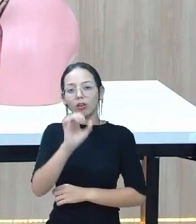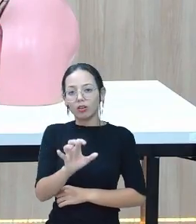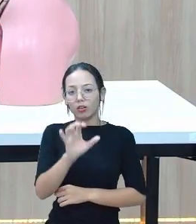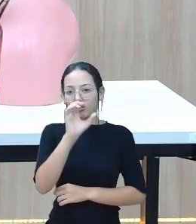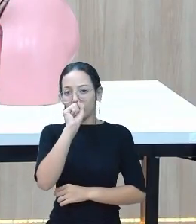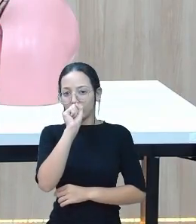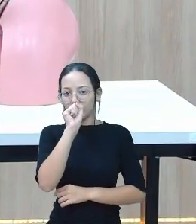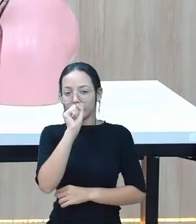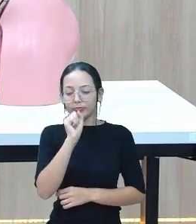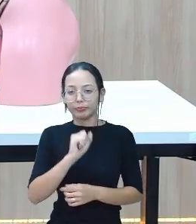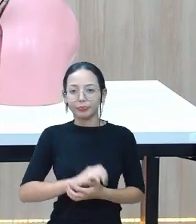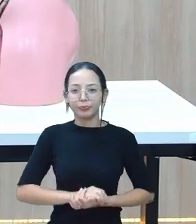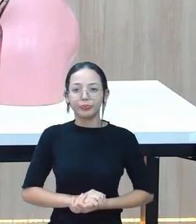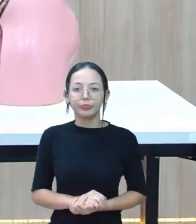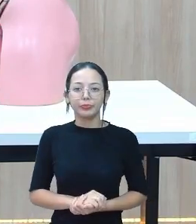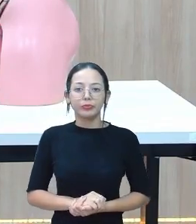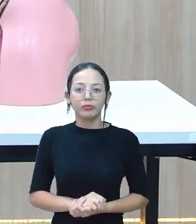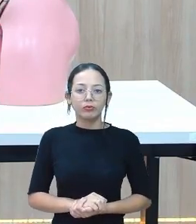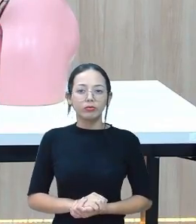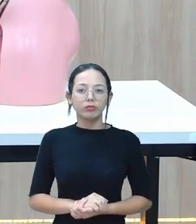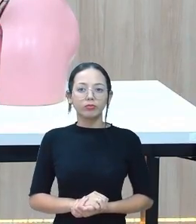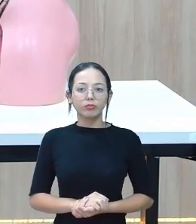respiração.